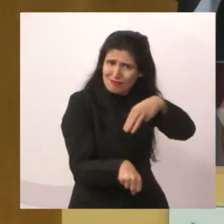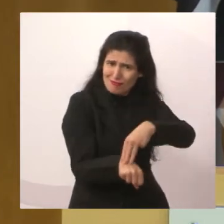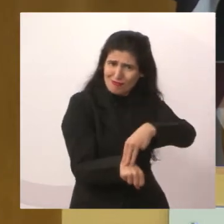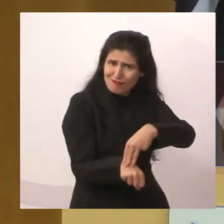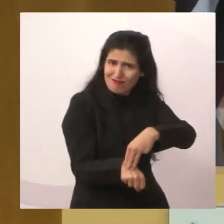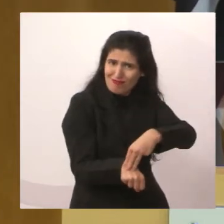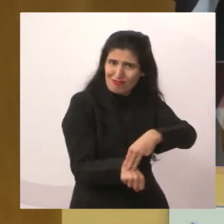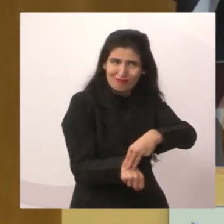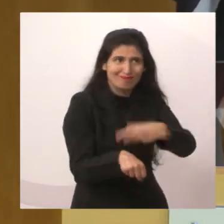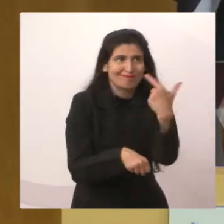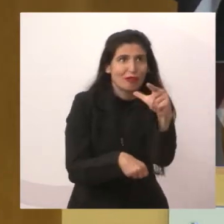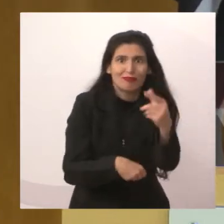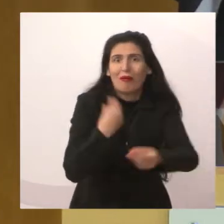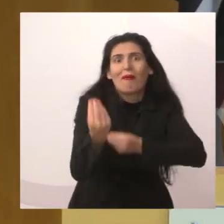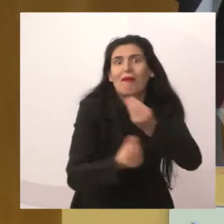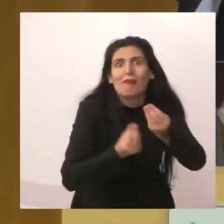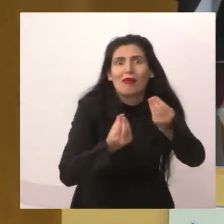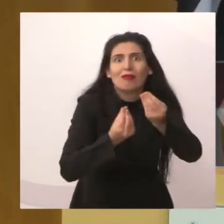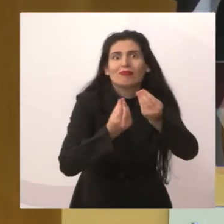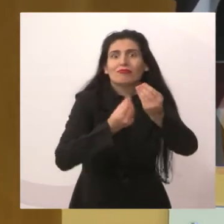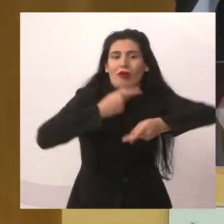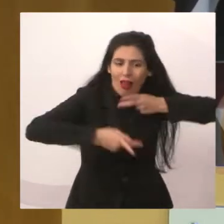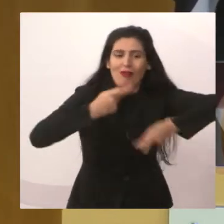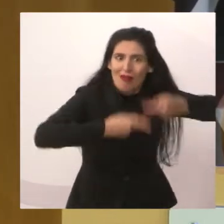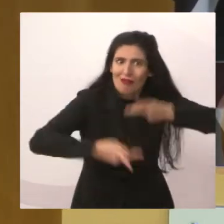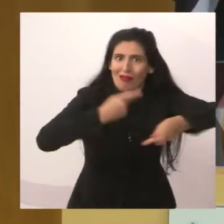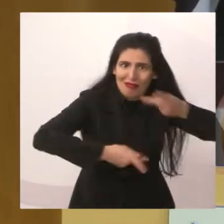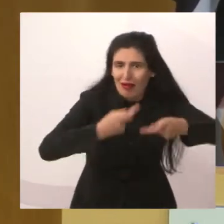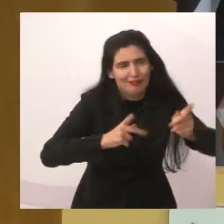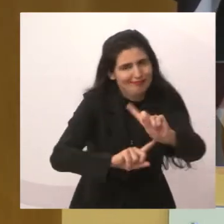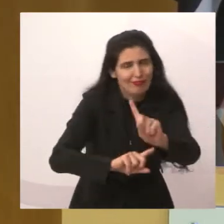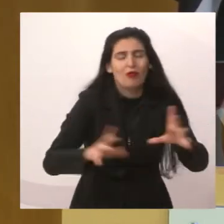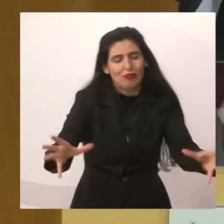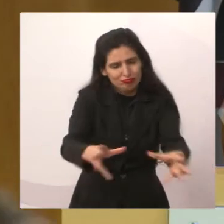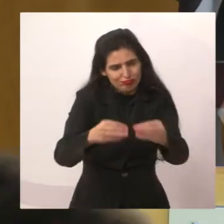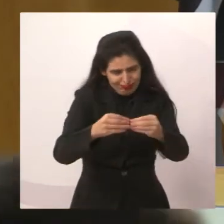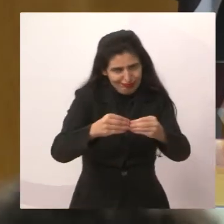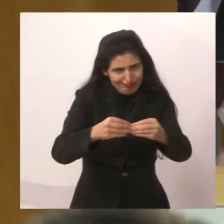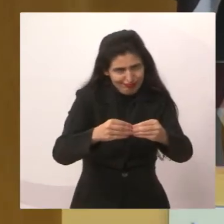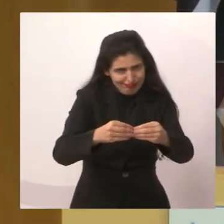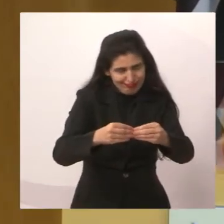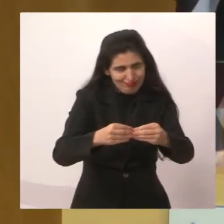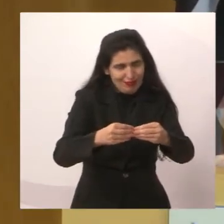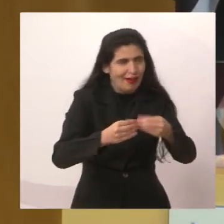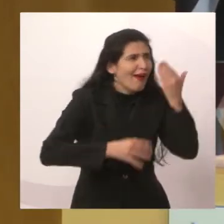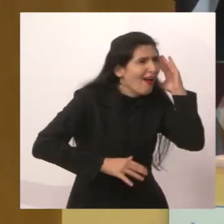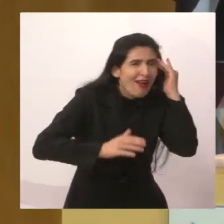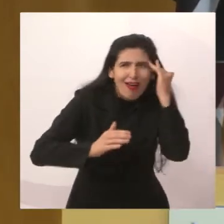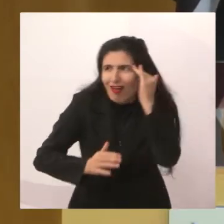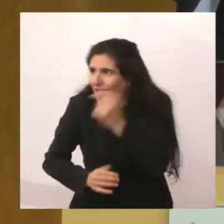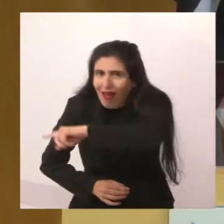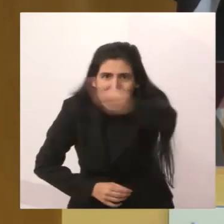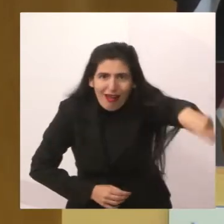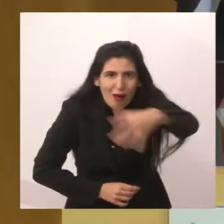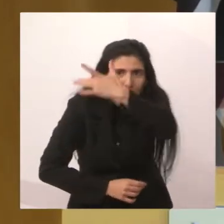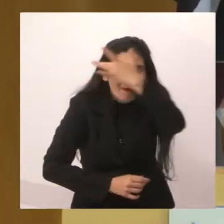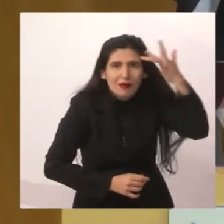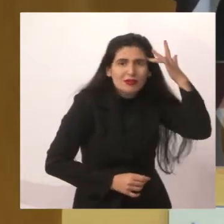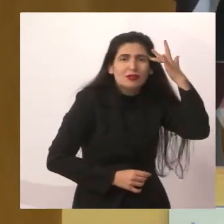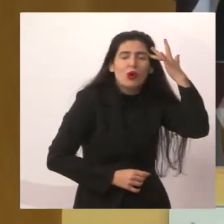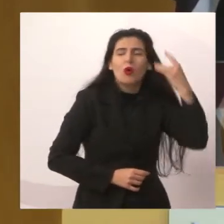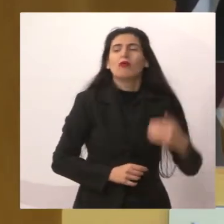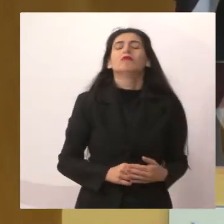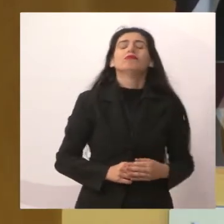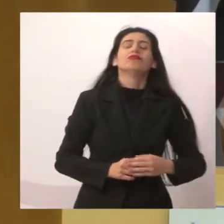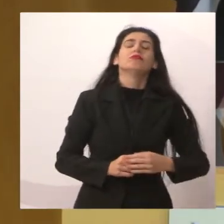discursar aqui da forma que a gente gostaria, para que haja compreensão das pessoas. Eu até gostaria que as pessoas que fossem votar